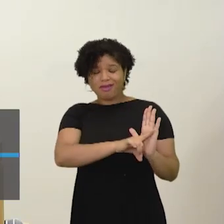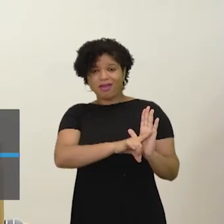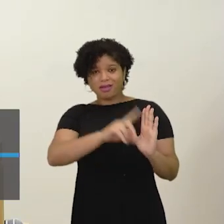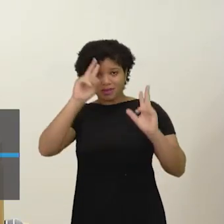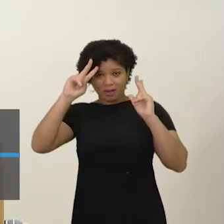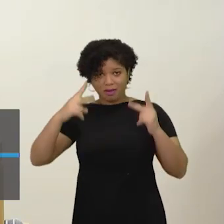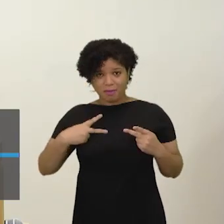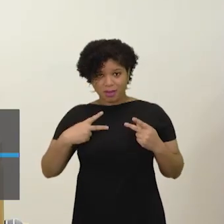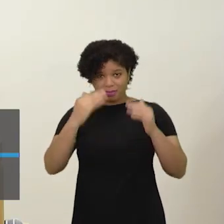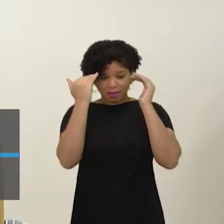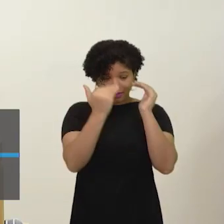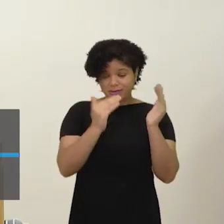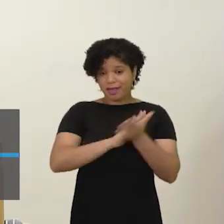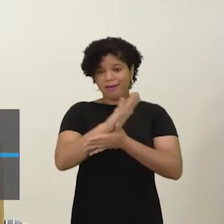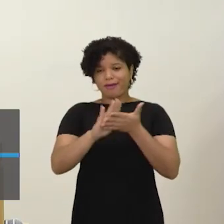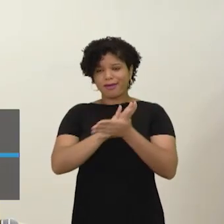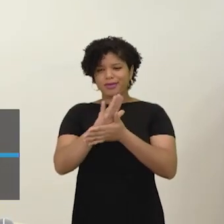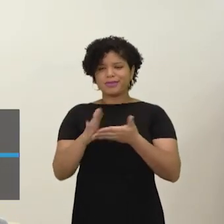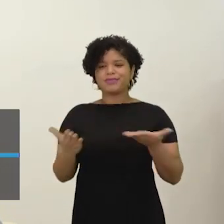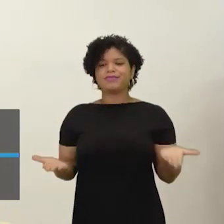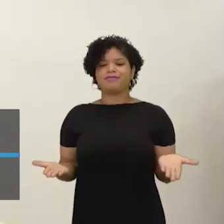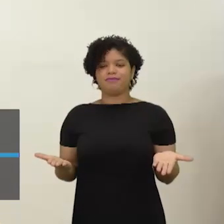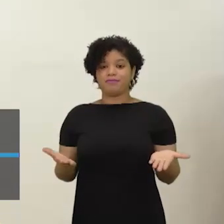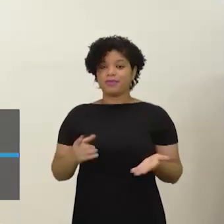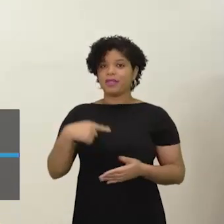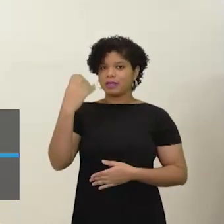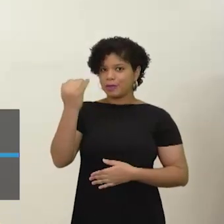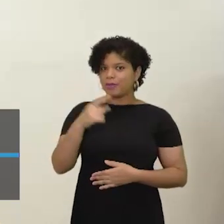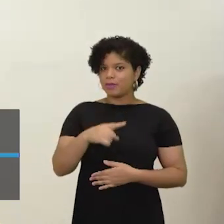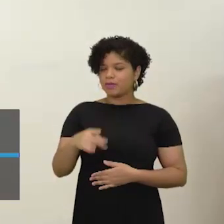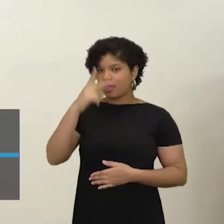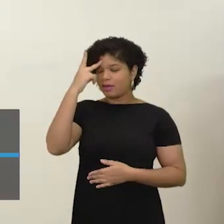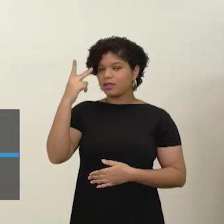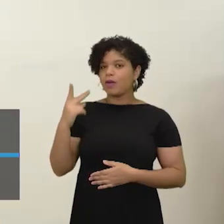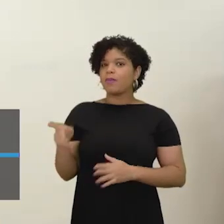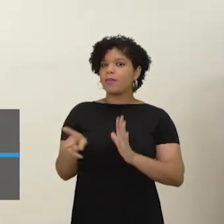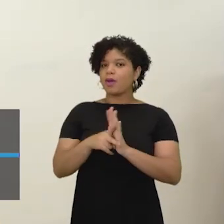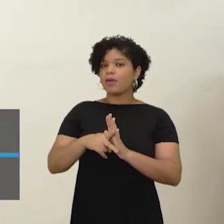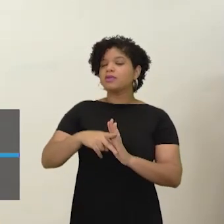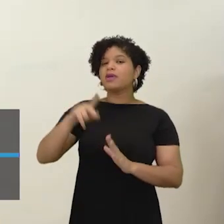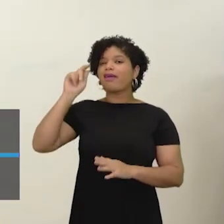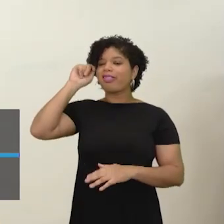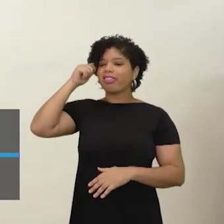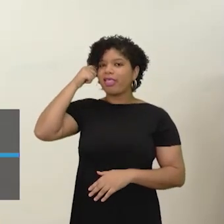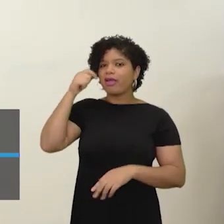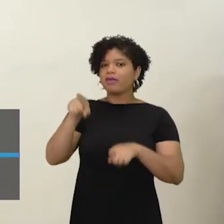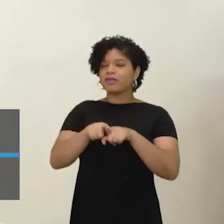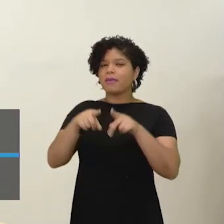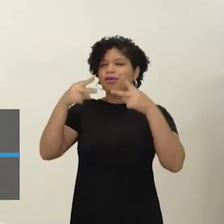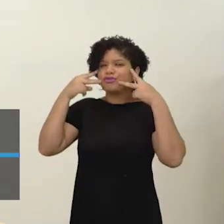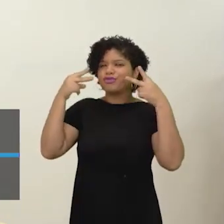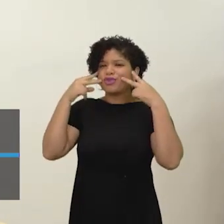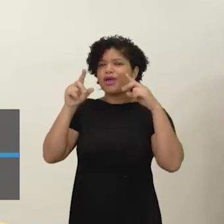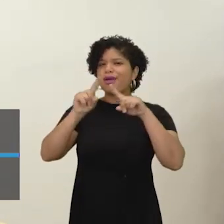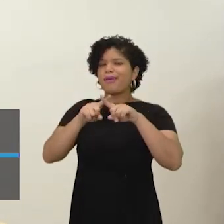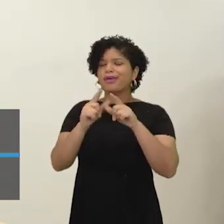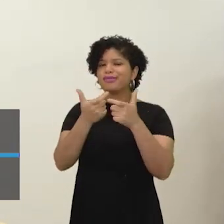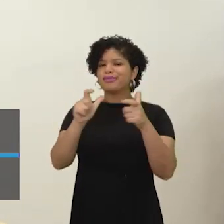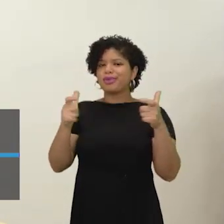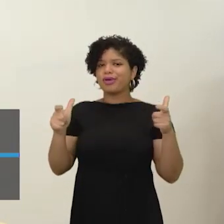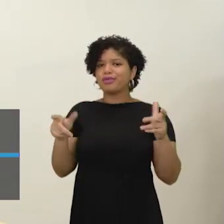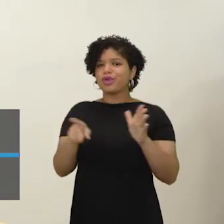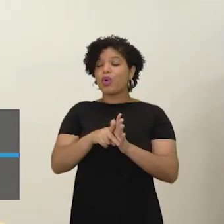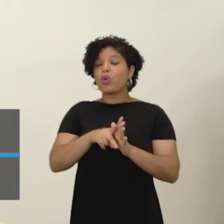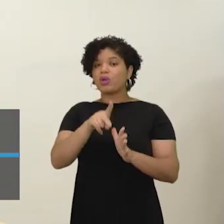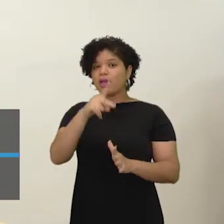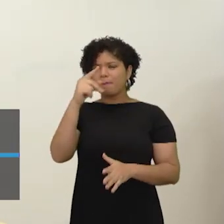humanos. E se a gente for pensar, olha só, citei aqui, né, os camponeses, negros e indígenas, mas no geral a sociedade,